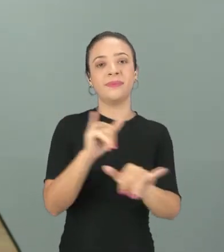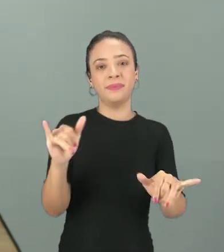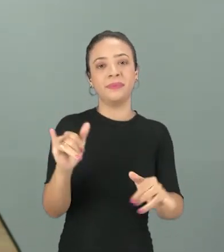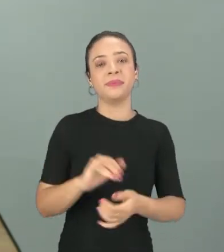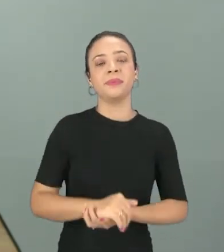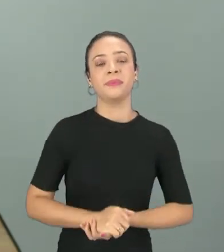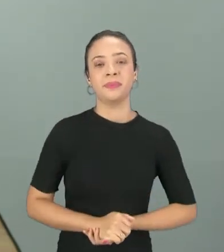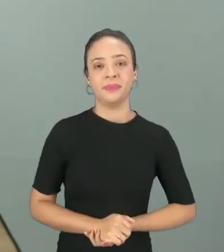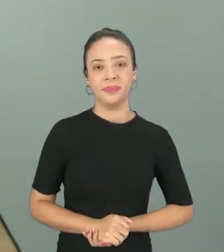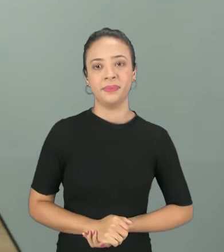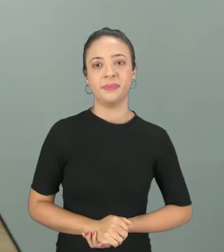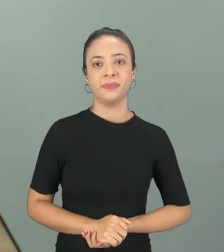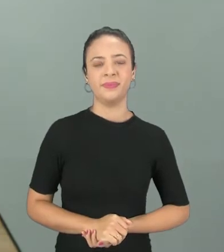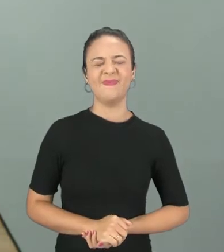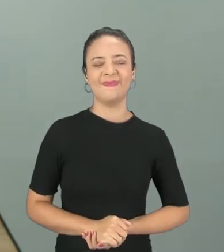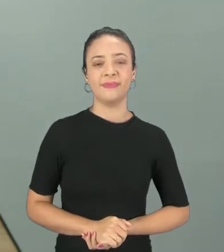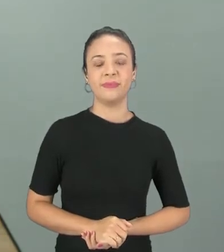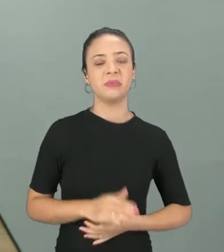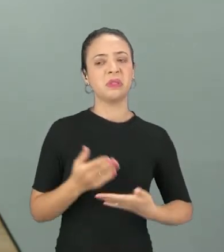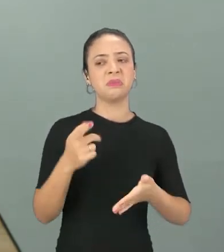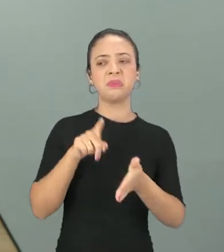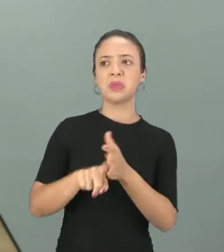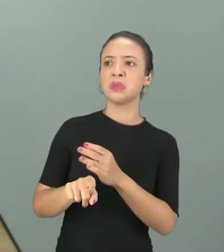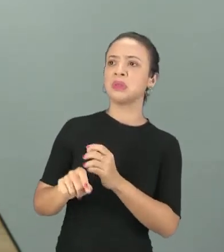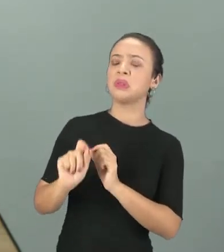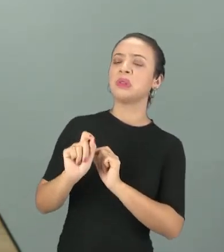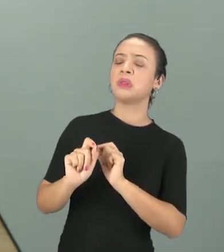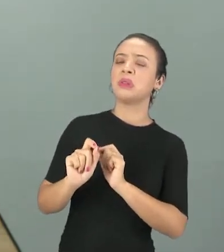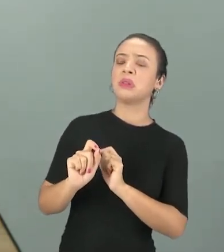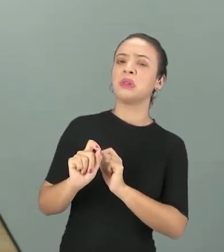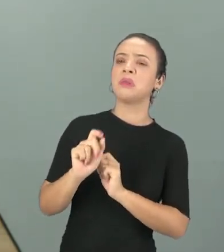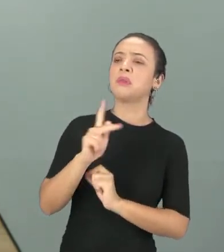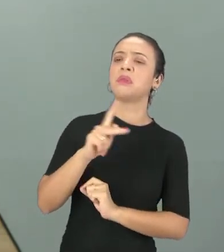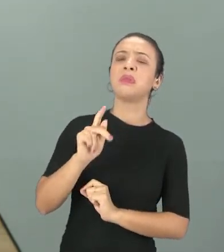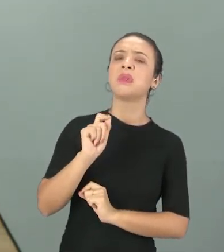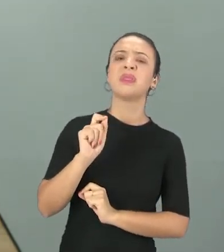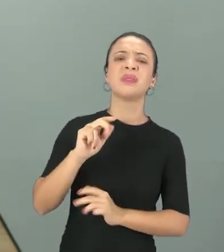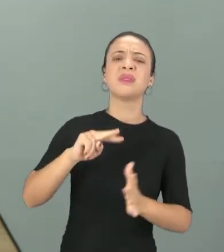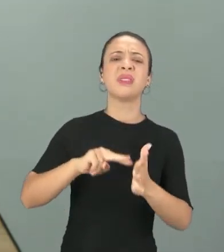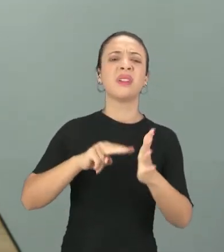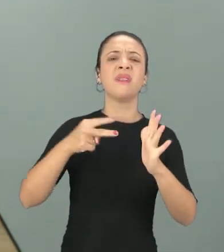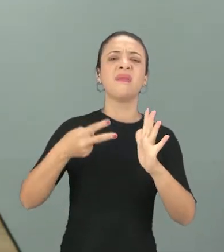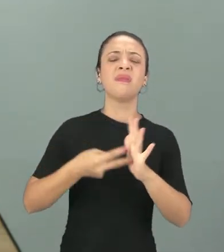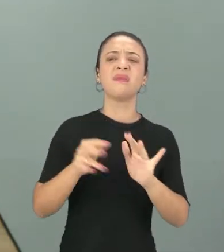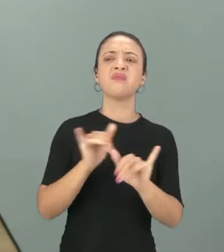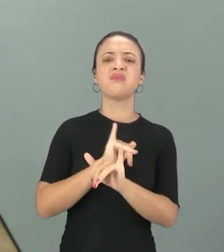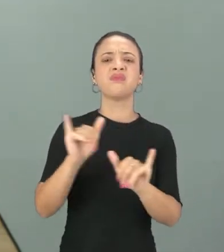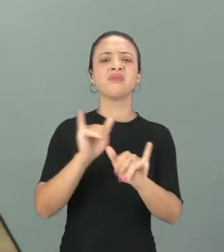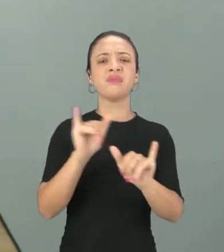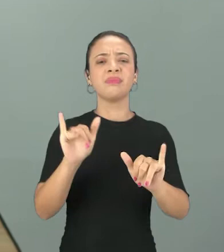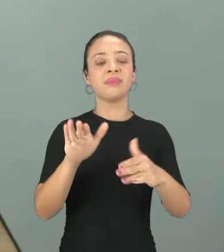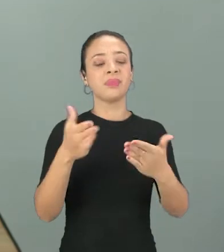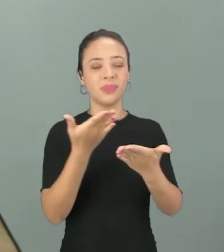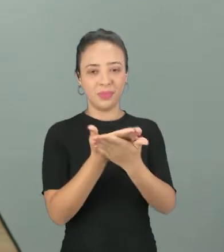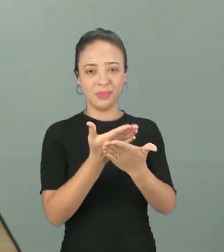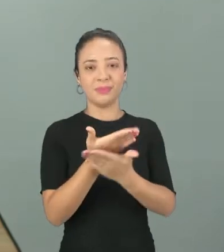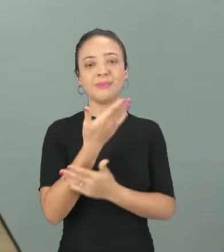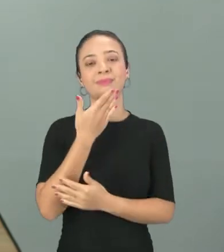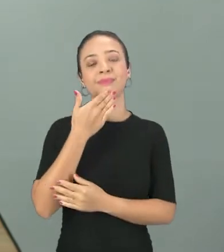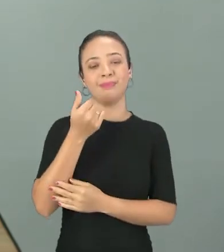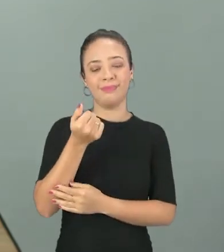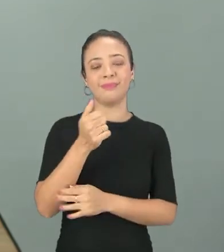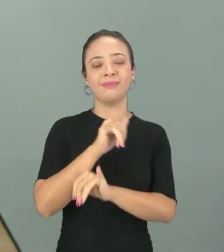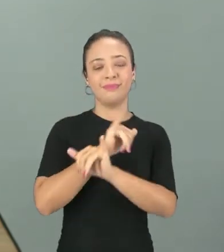notícias. E aí vocês podem perguntar, mas professora, o que é notícia? A gente vai estudar um pouquinho mais